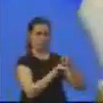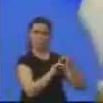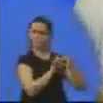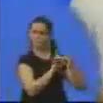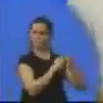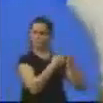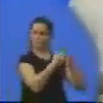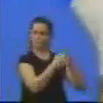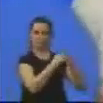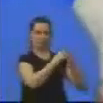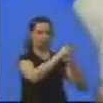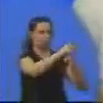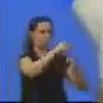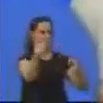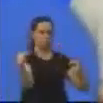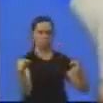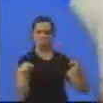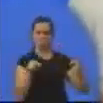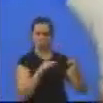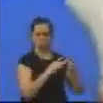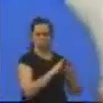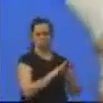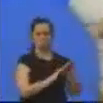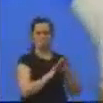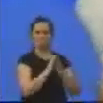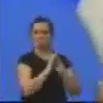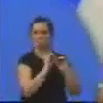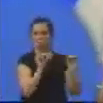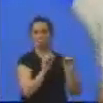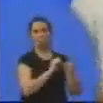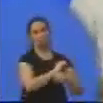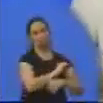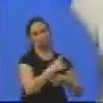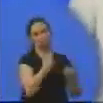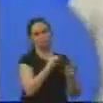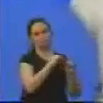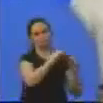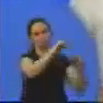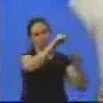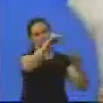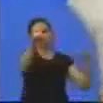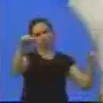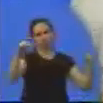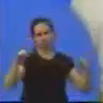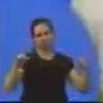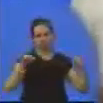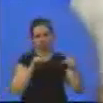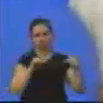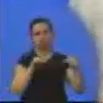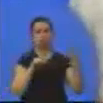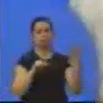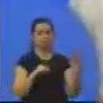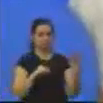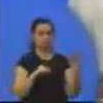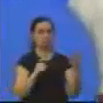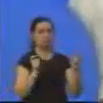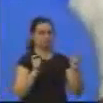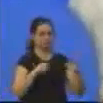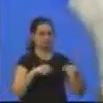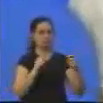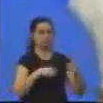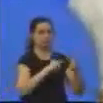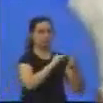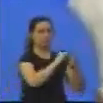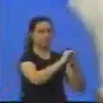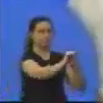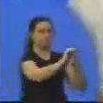cercar com um fio, porque com um fio você não cerca. Você só faz só demarca. Agora, com 4 fios